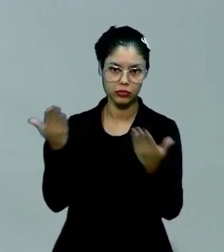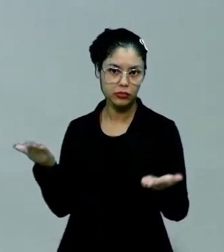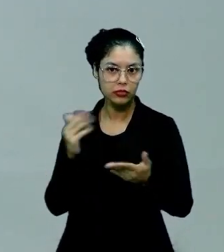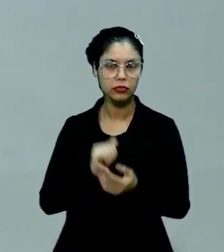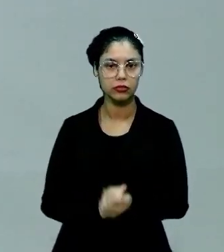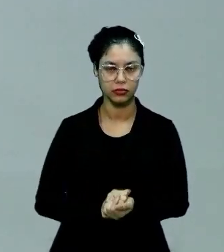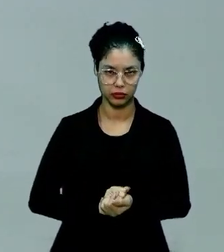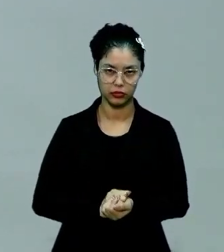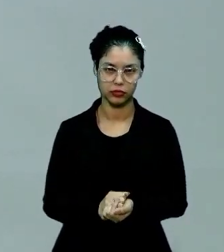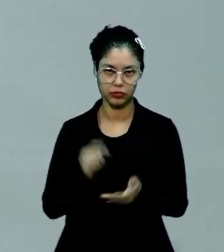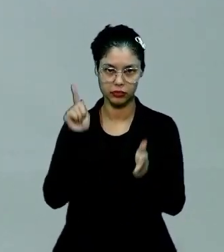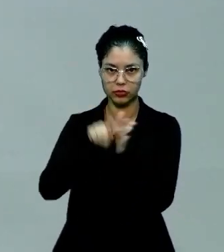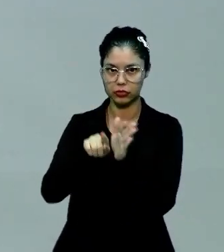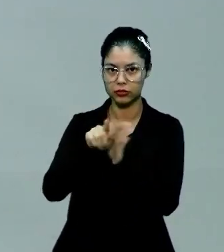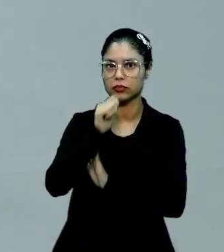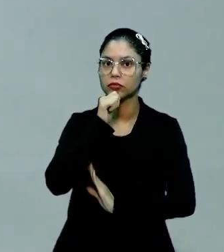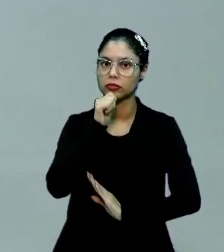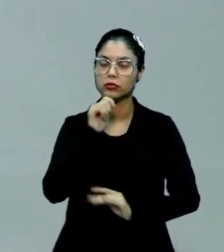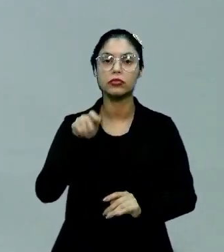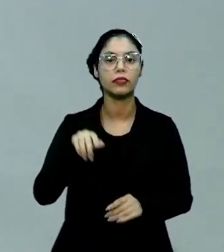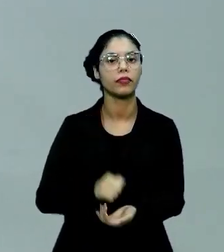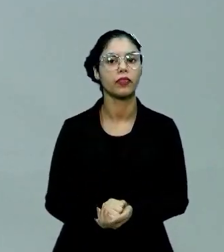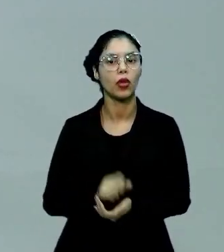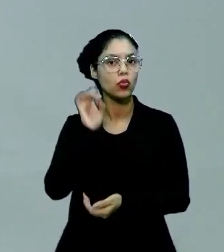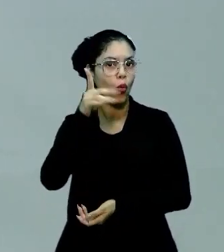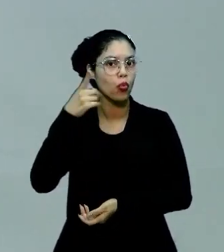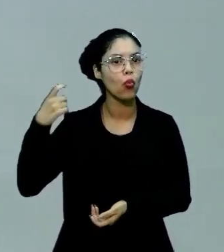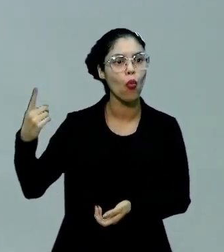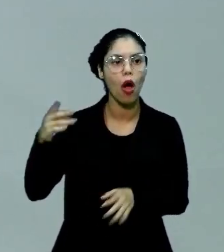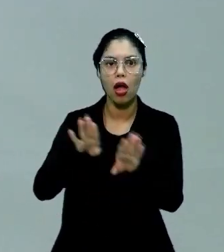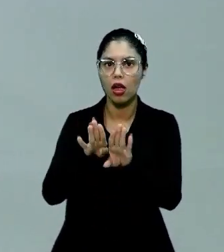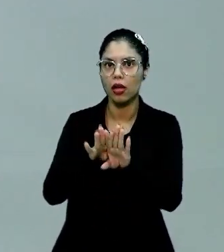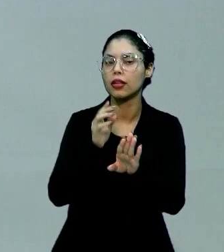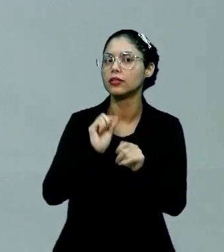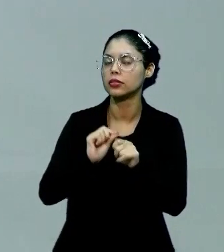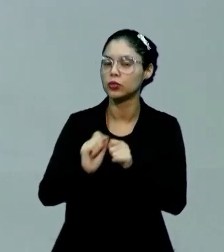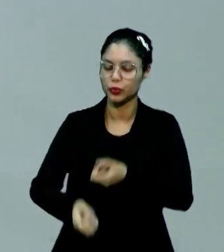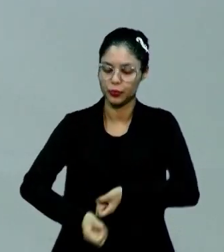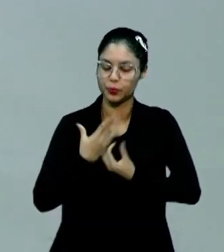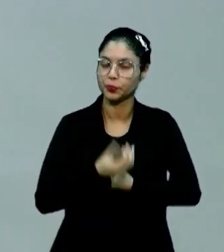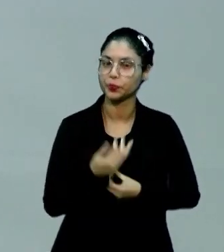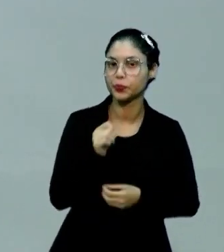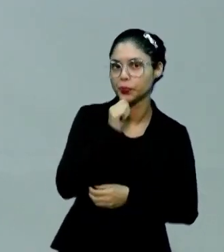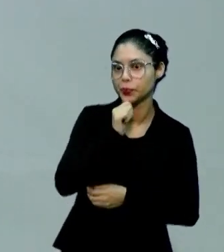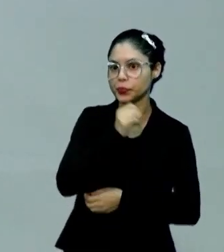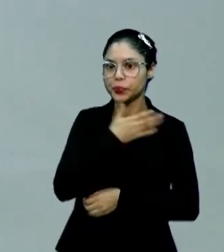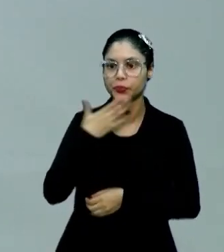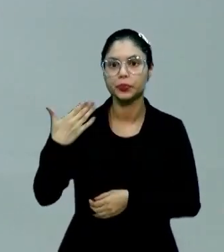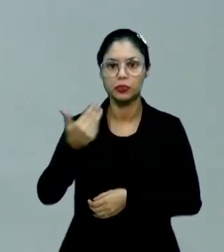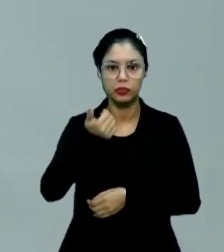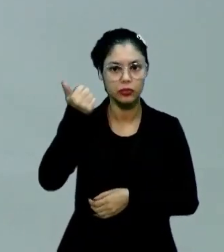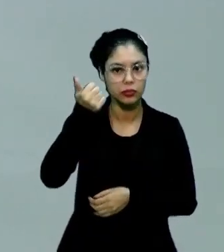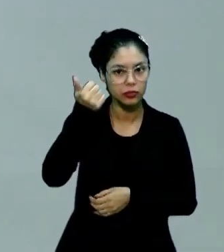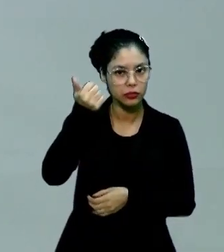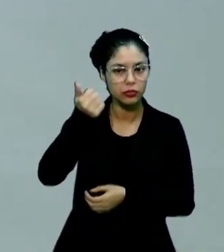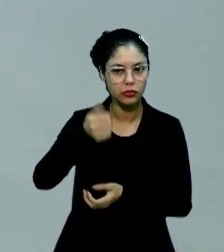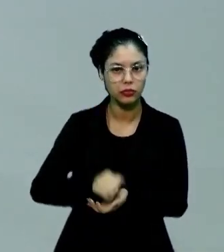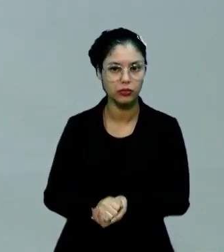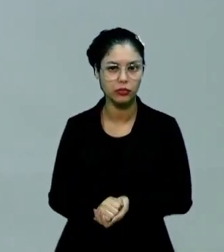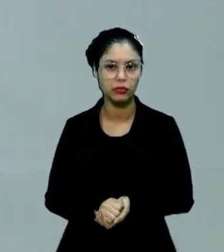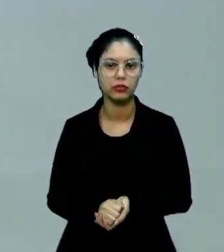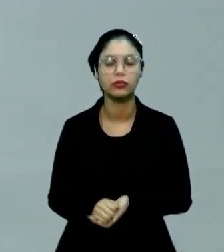em relação à questão da aliteração, que são sons que fazem com que o poema fique até mesmo com